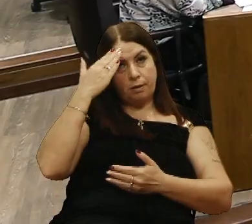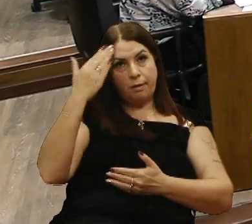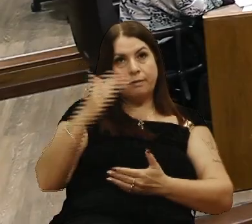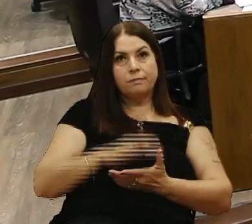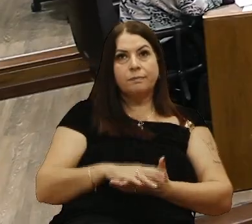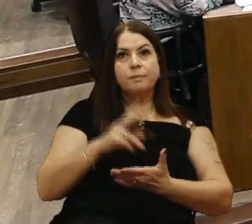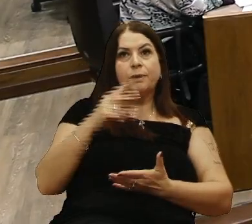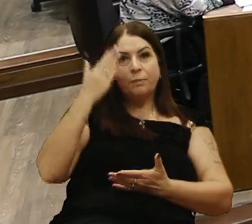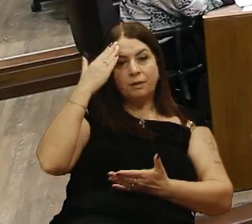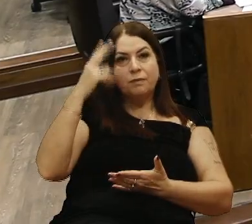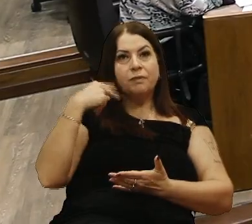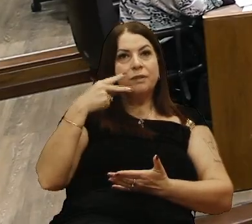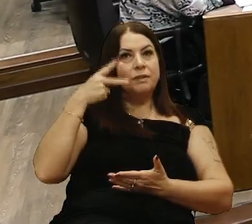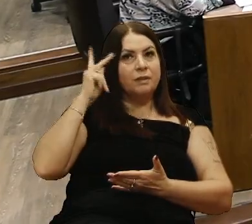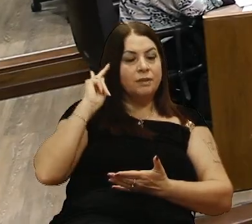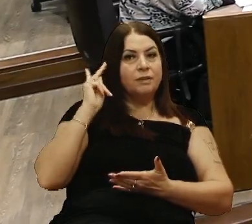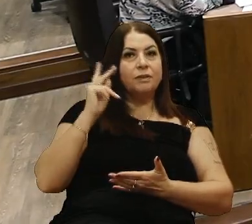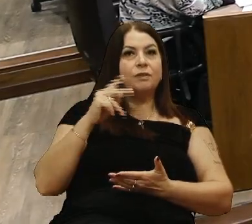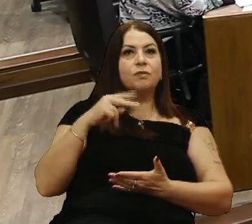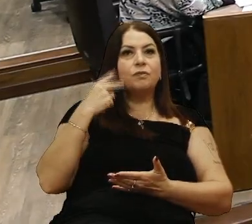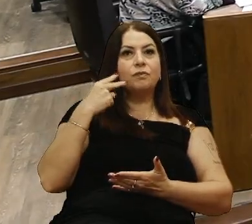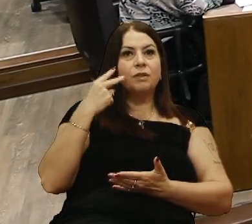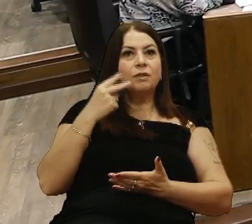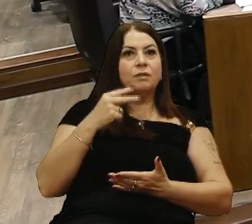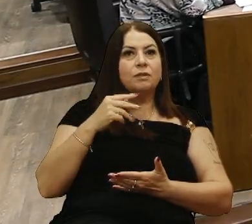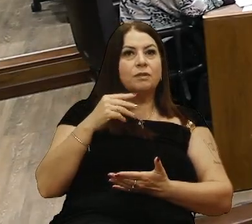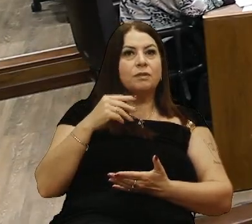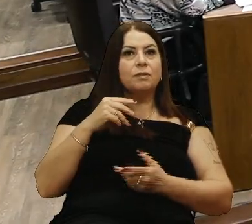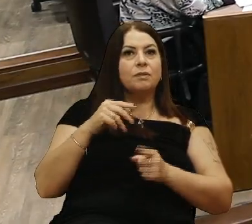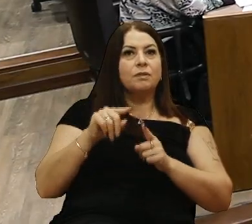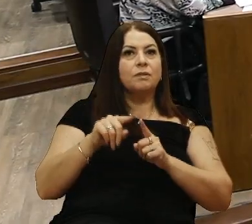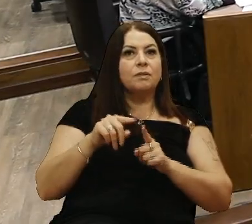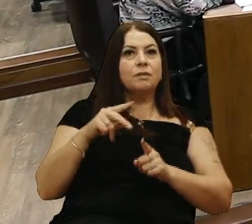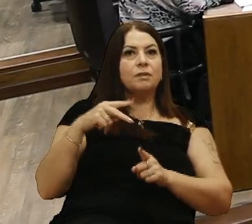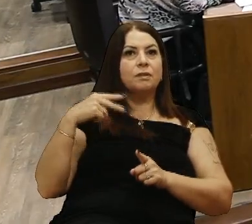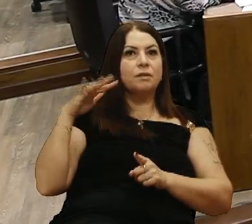Obrigado, vereador Iago Morandi. Próxima vereadora inscrita, vereadora Andressa Marques.